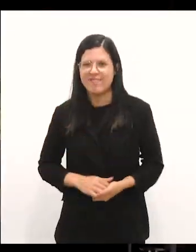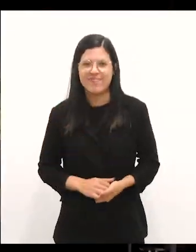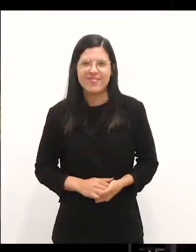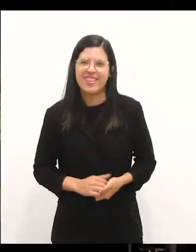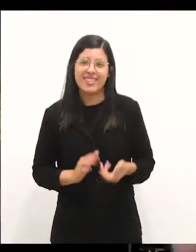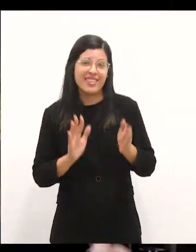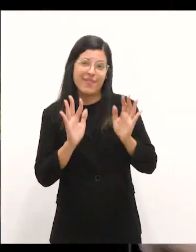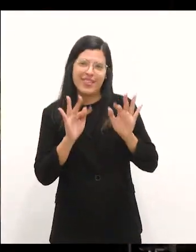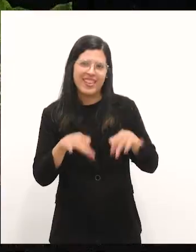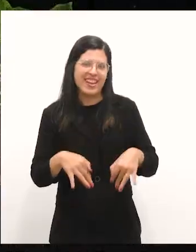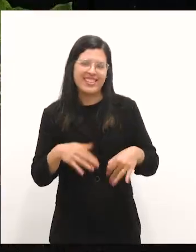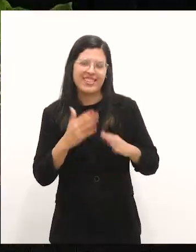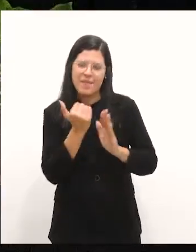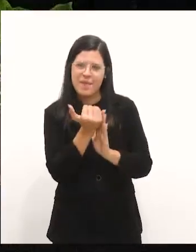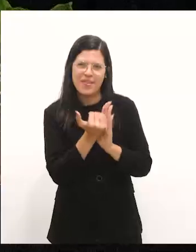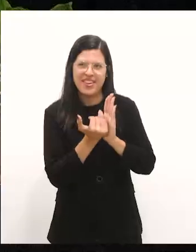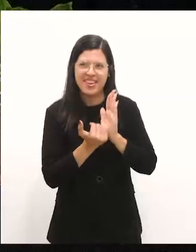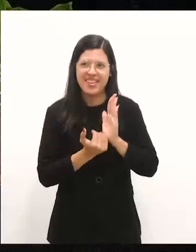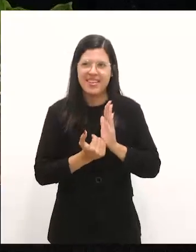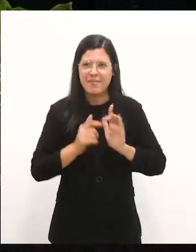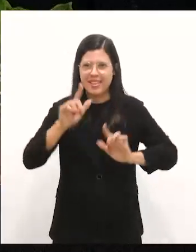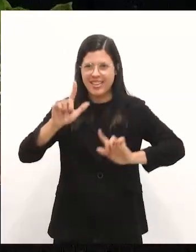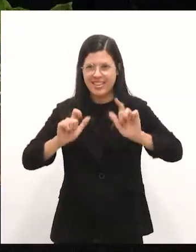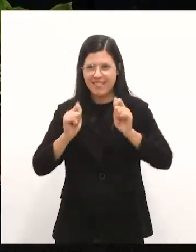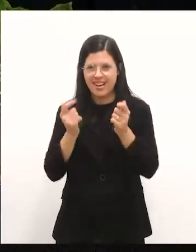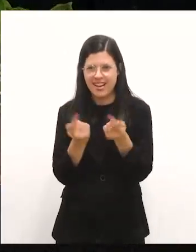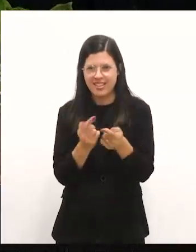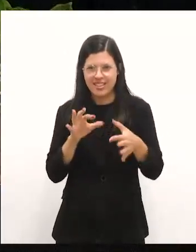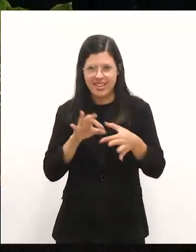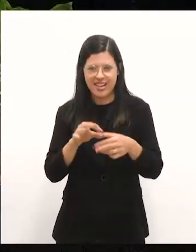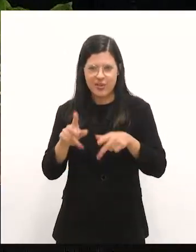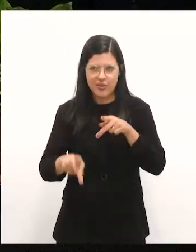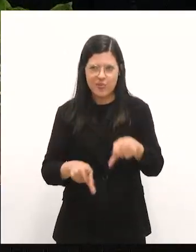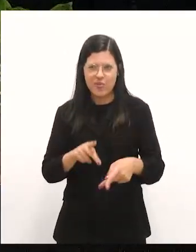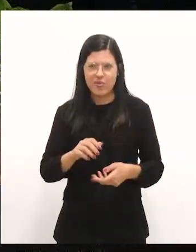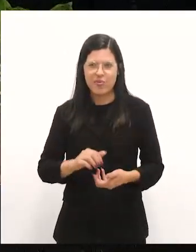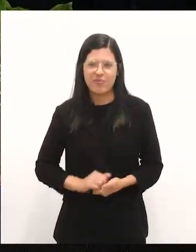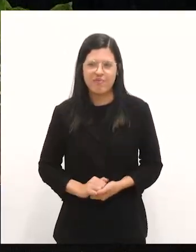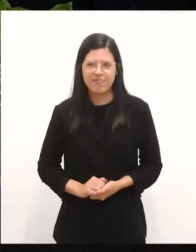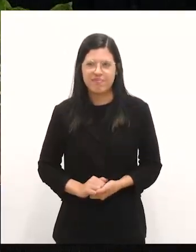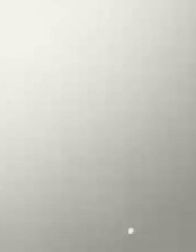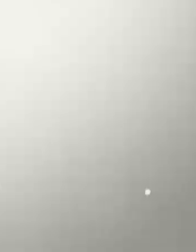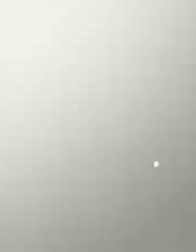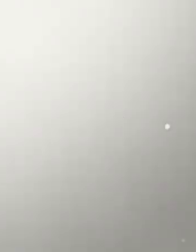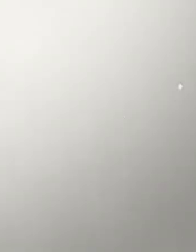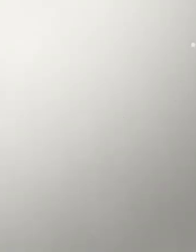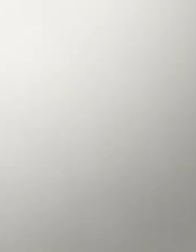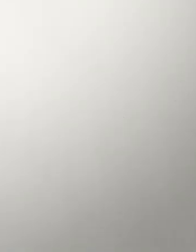agradeço, querido. Bem, aqui nós vamos encerrando mais um programa na TV Alerj, Canal do Povo.